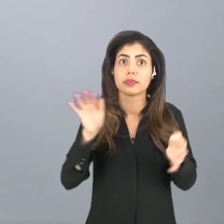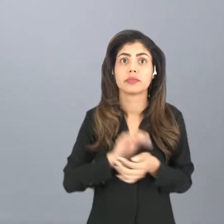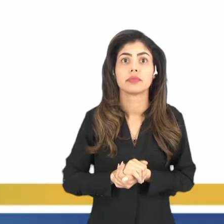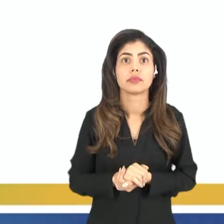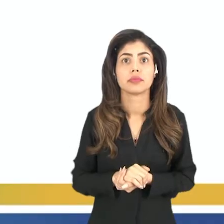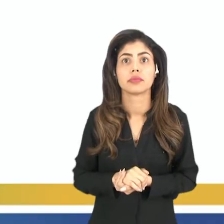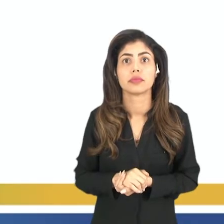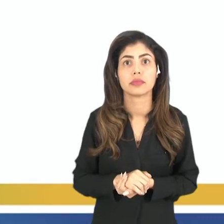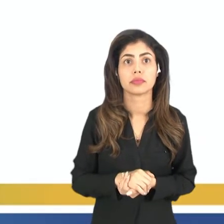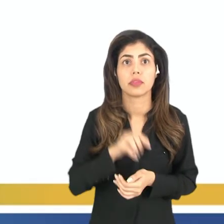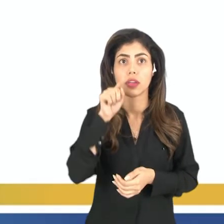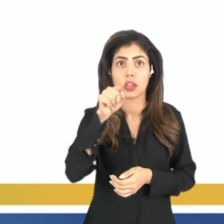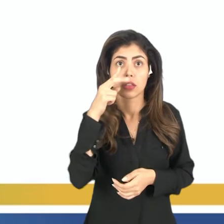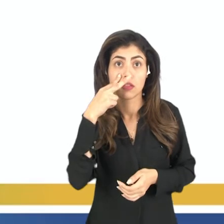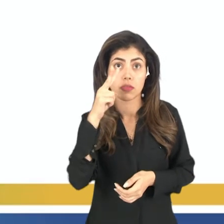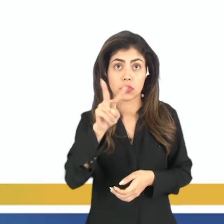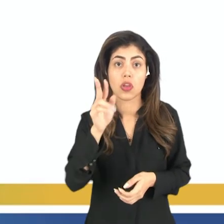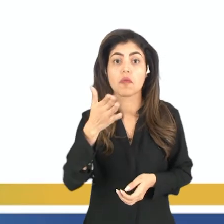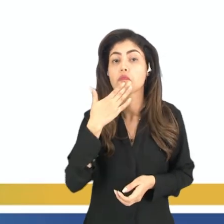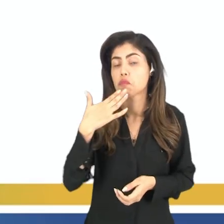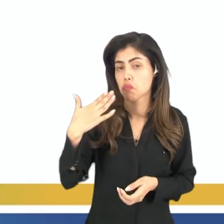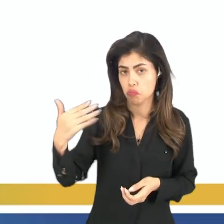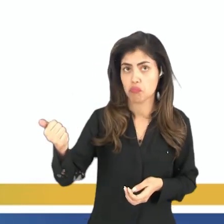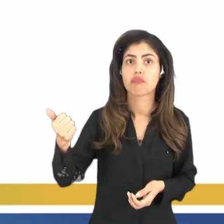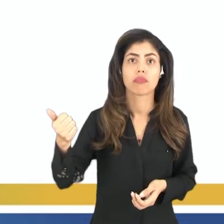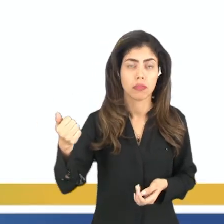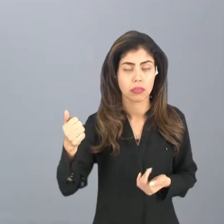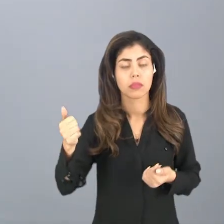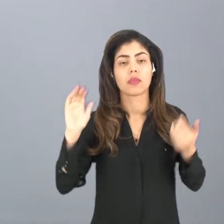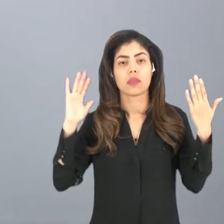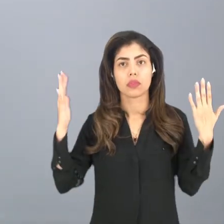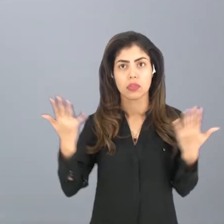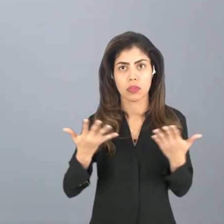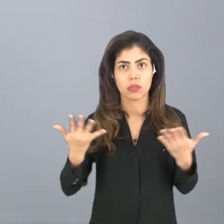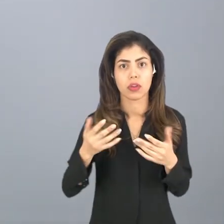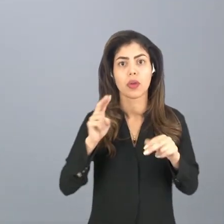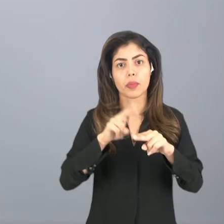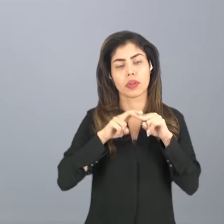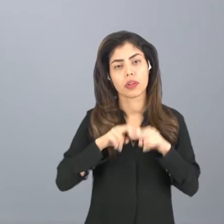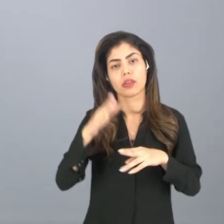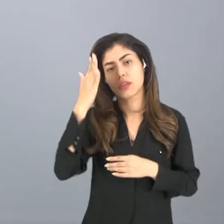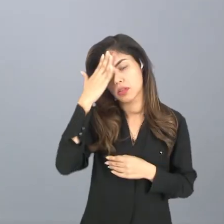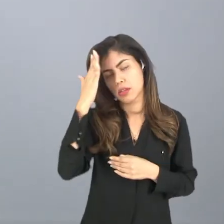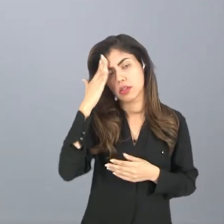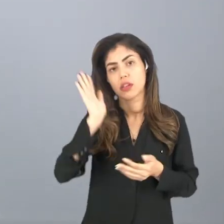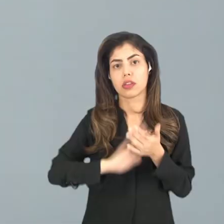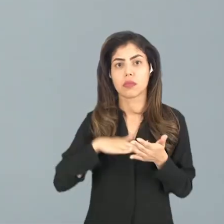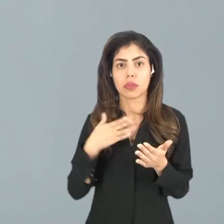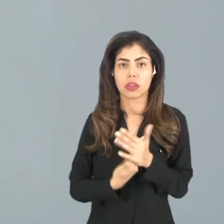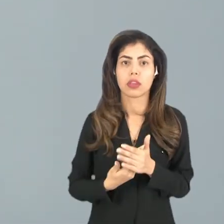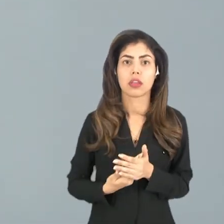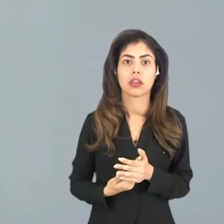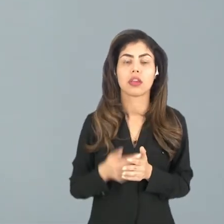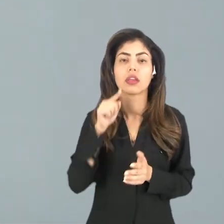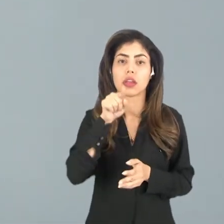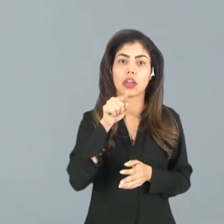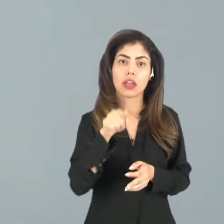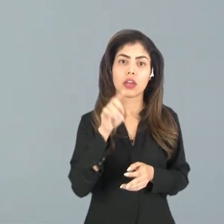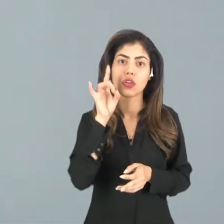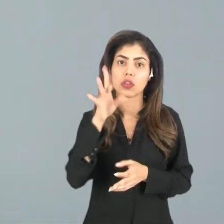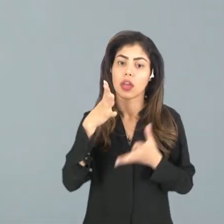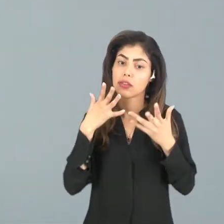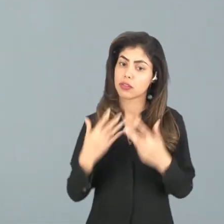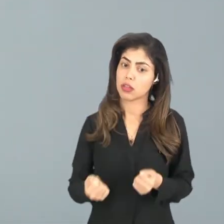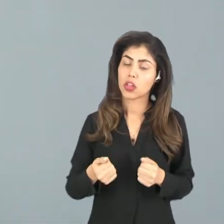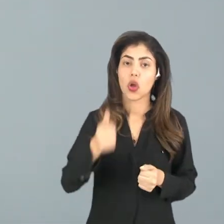Esta visão deve ser superada na atualidade. Então, por isso, a gente consegue interpretar aí que ele não é a